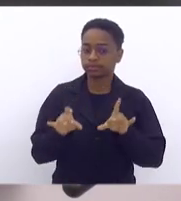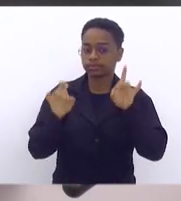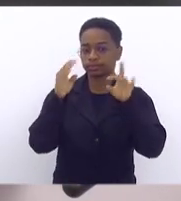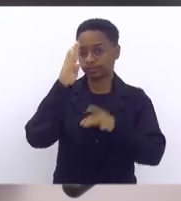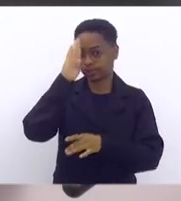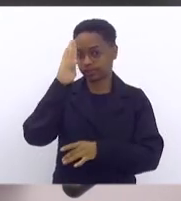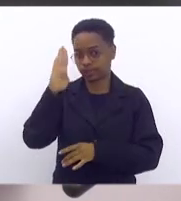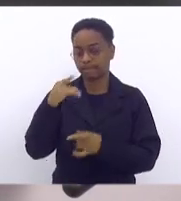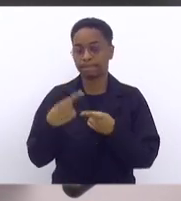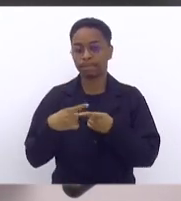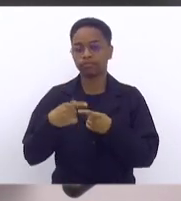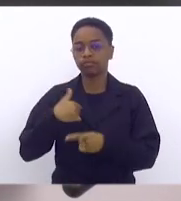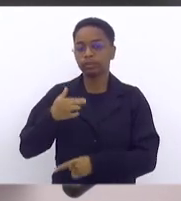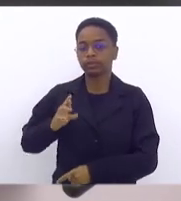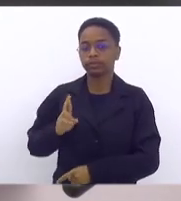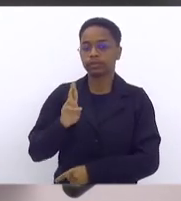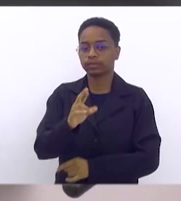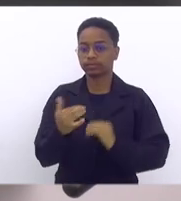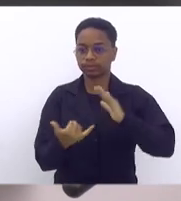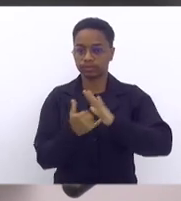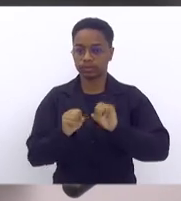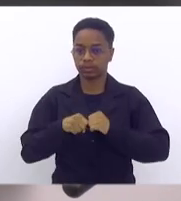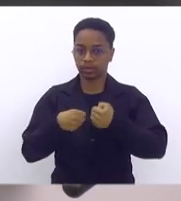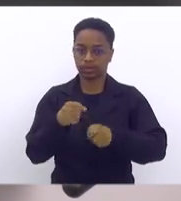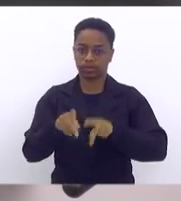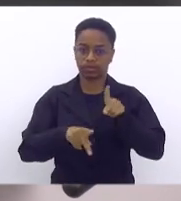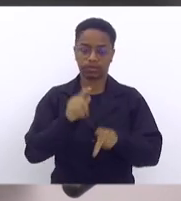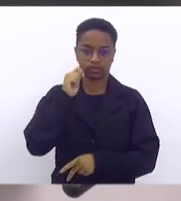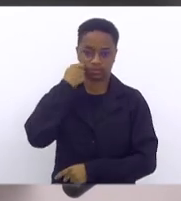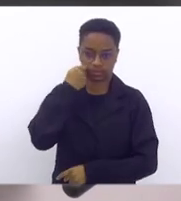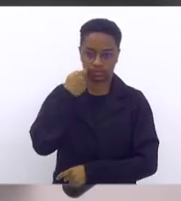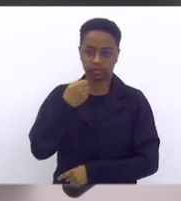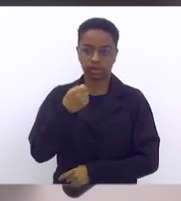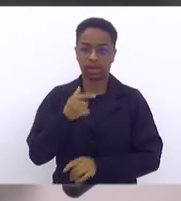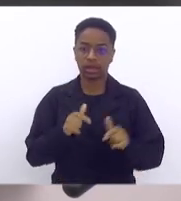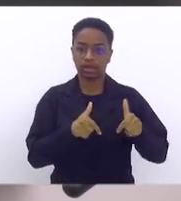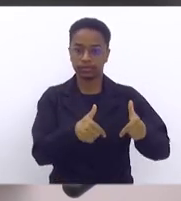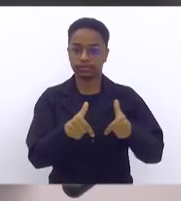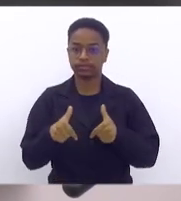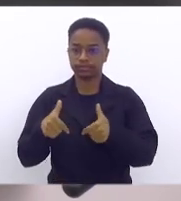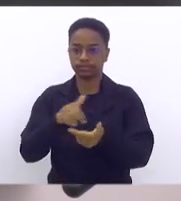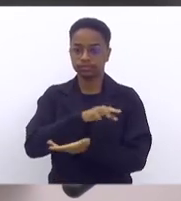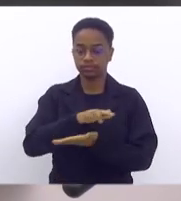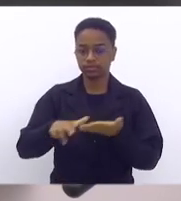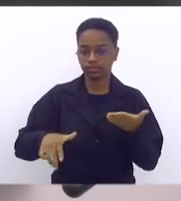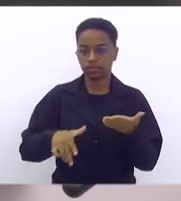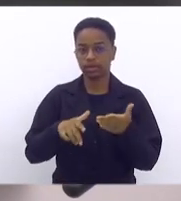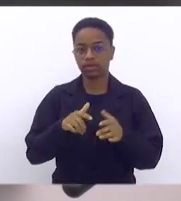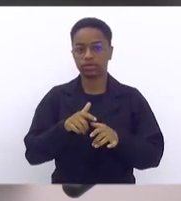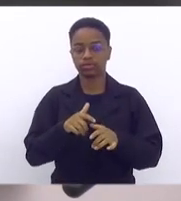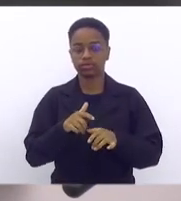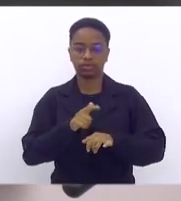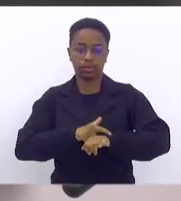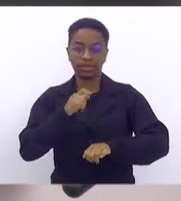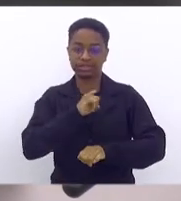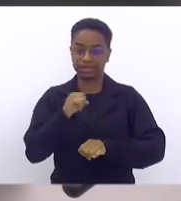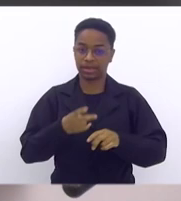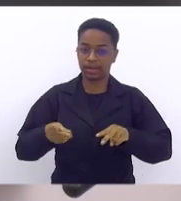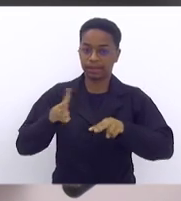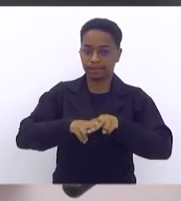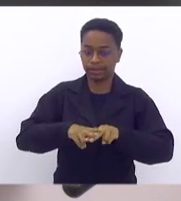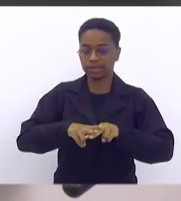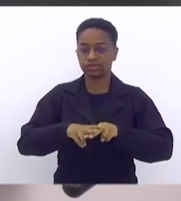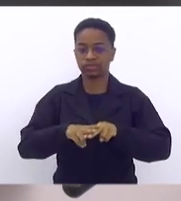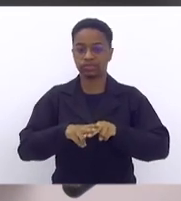vir como representante do Instituto de Defesa da População Negra, que tem atuado em inúmeros casos de prisões injustas por